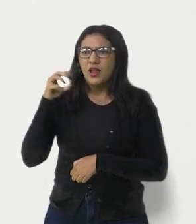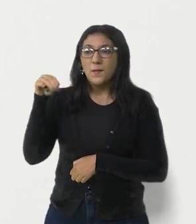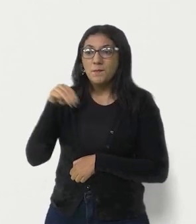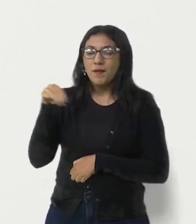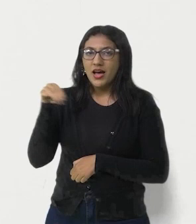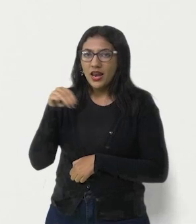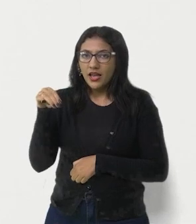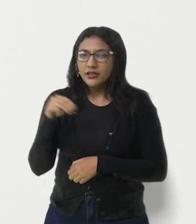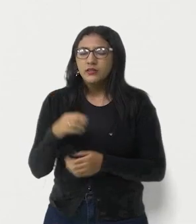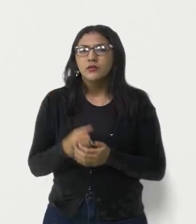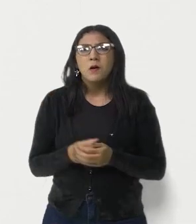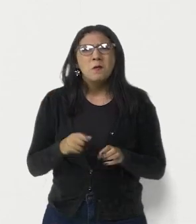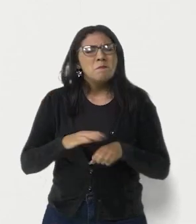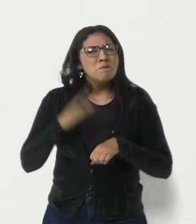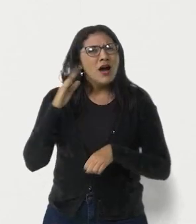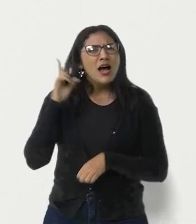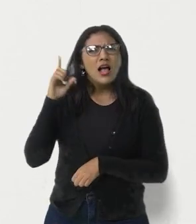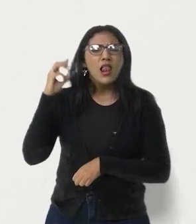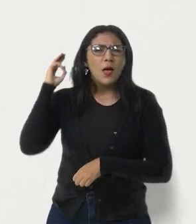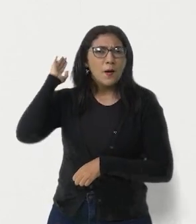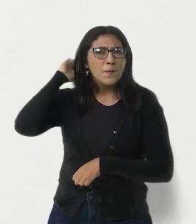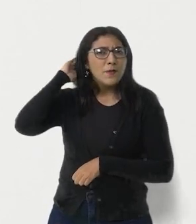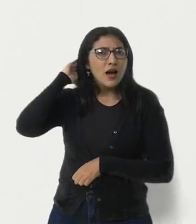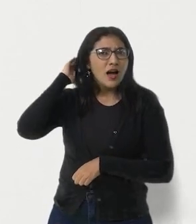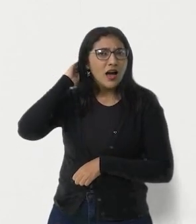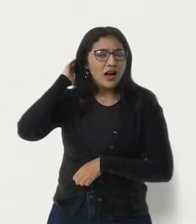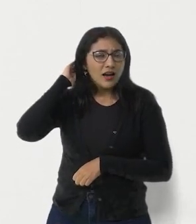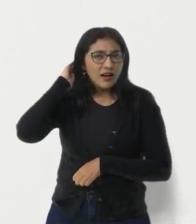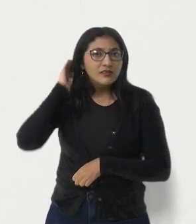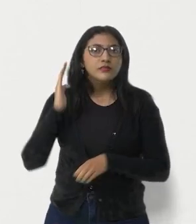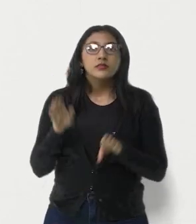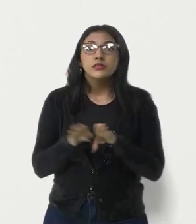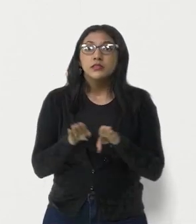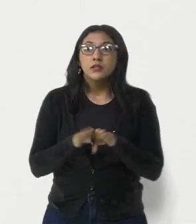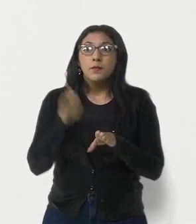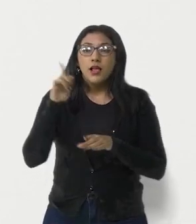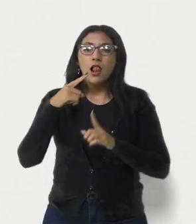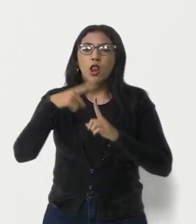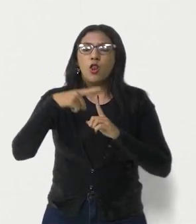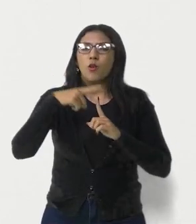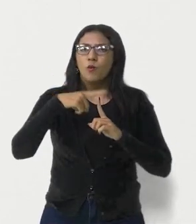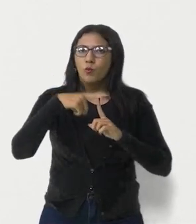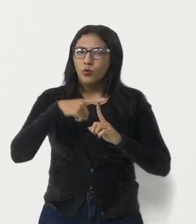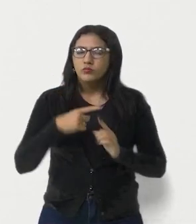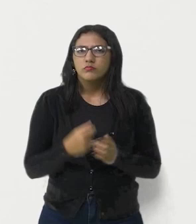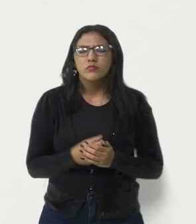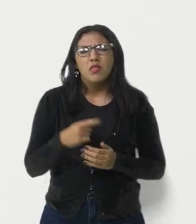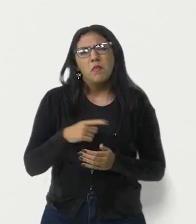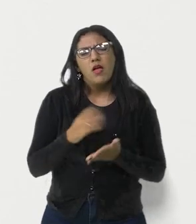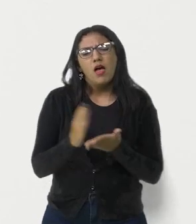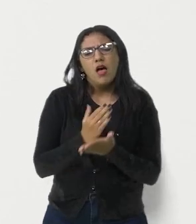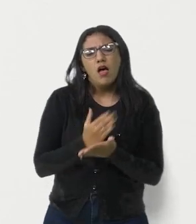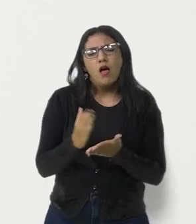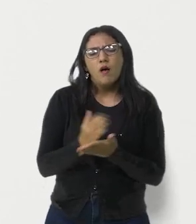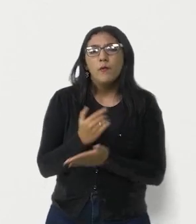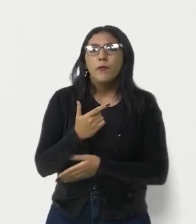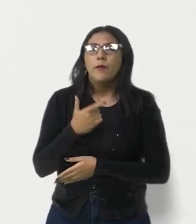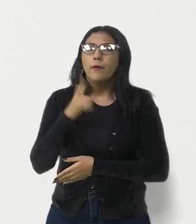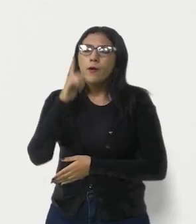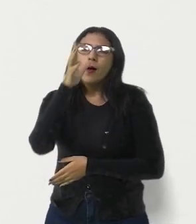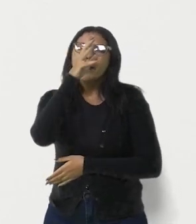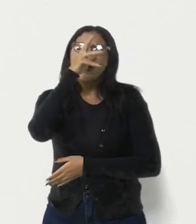Maranhão, mais de 400 no estado do Pará e quase 100 no estado de Tocantins. E algumas outras, né, na